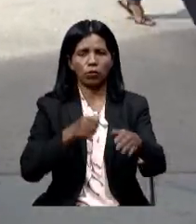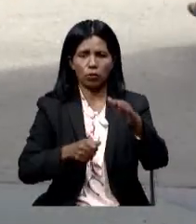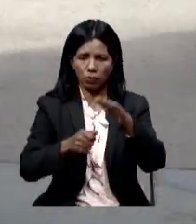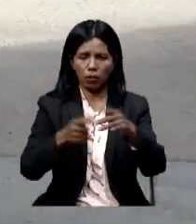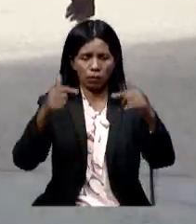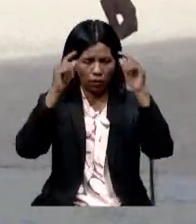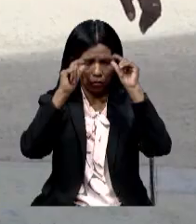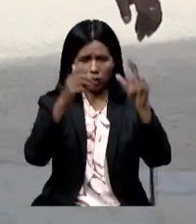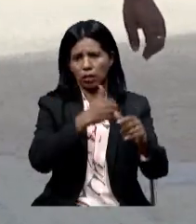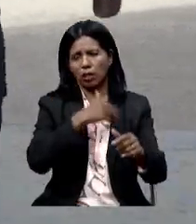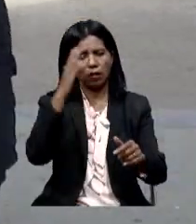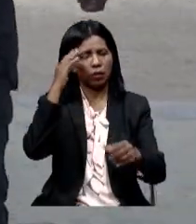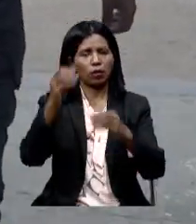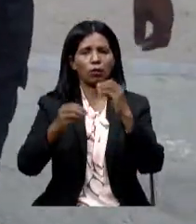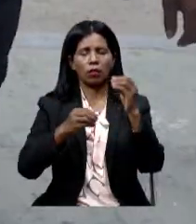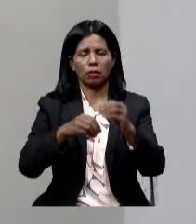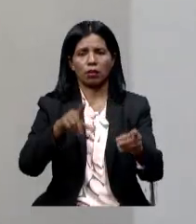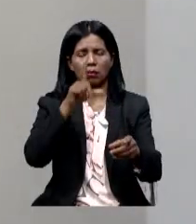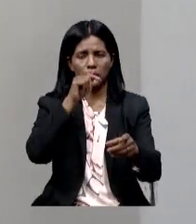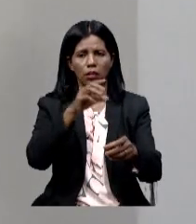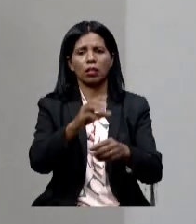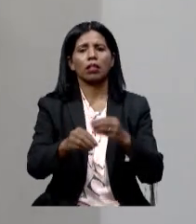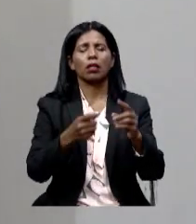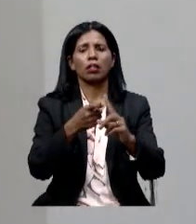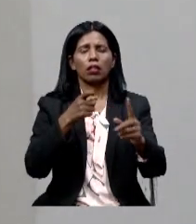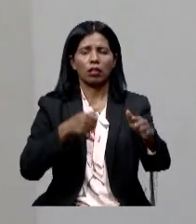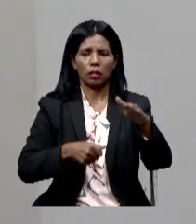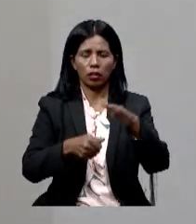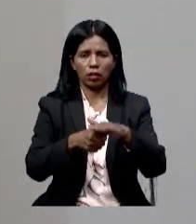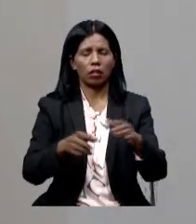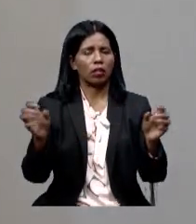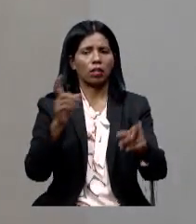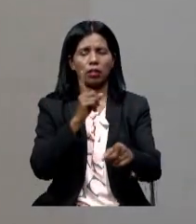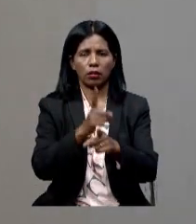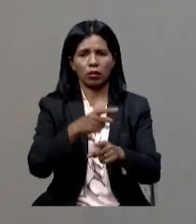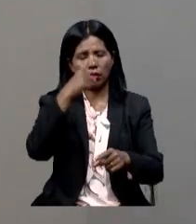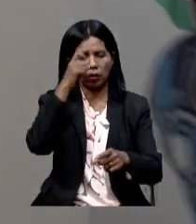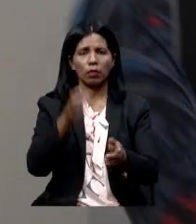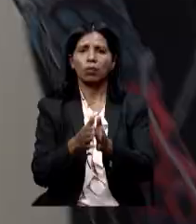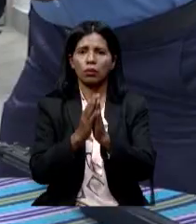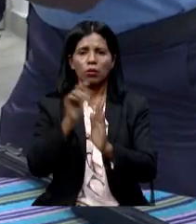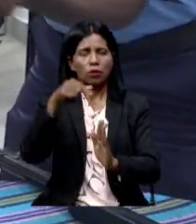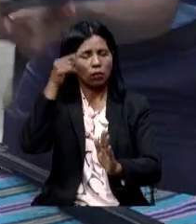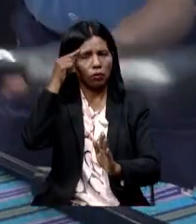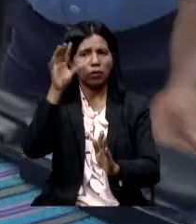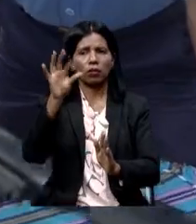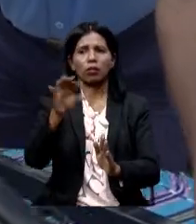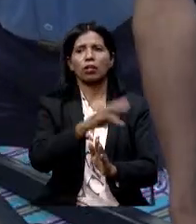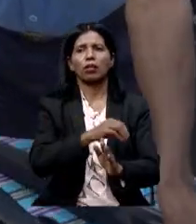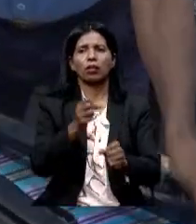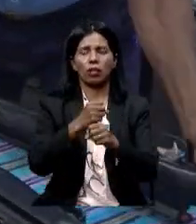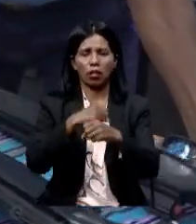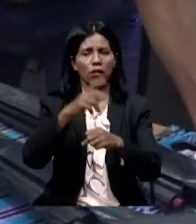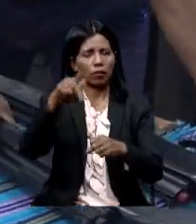sidau hatene claro kono ba quilat mano ne categoria legal ka ilegal. Tamba ne husu ba governo da CIA ato kriya